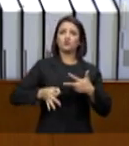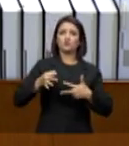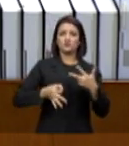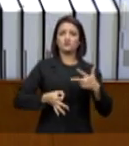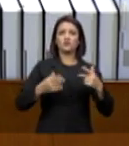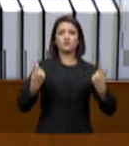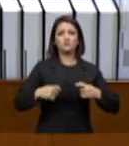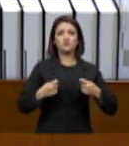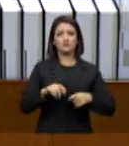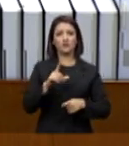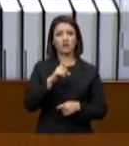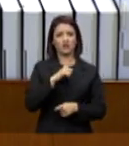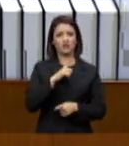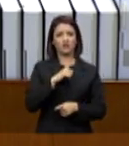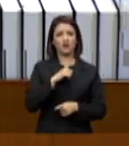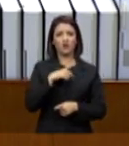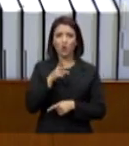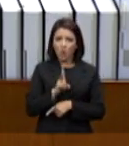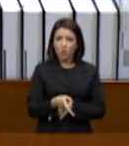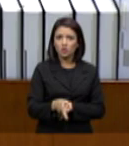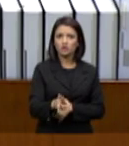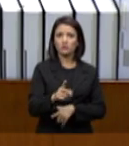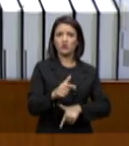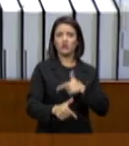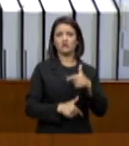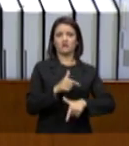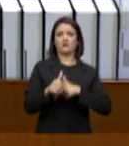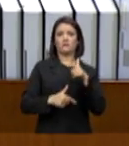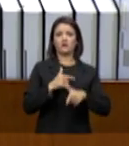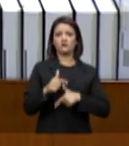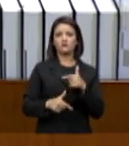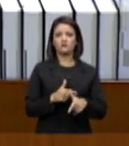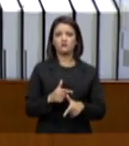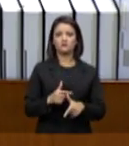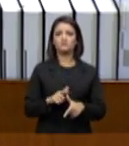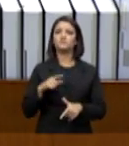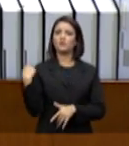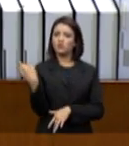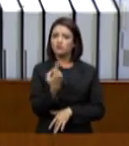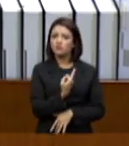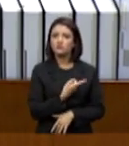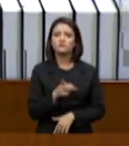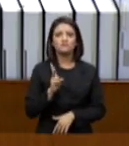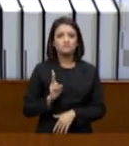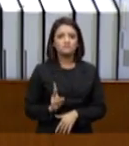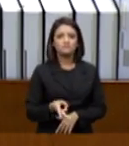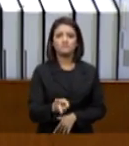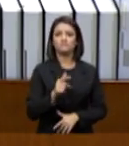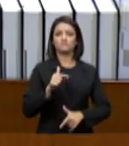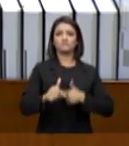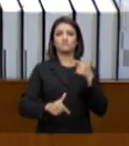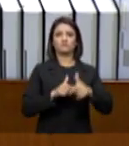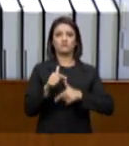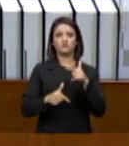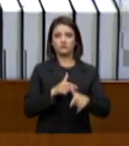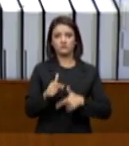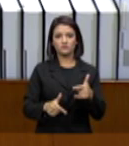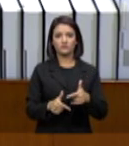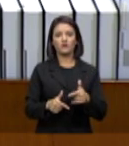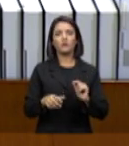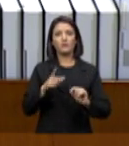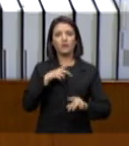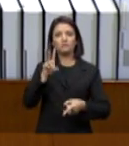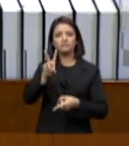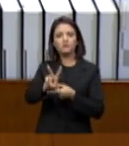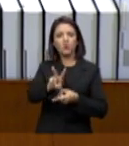do que nunca estar em funcionamento mais do que nunca estaremos em funcionamento para oferecer o